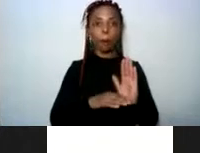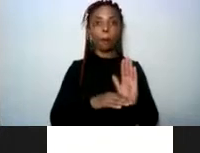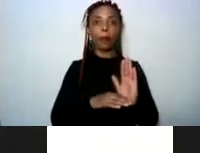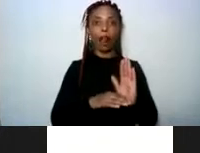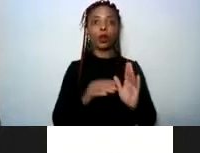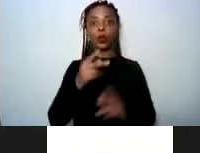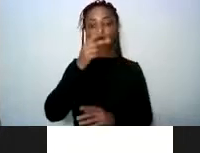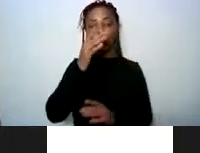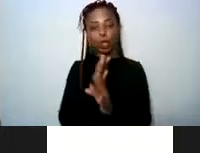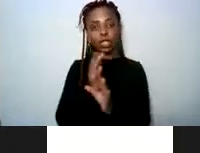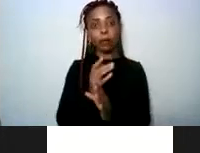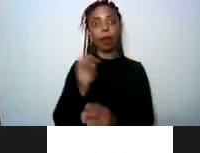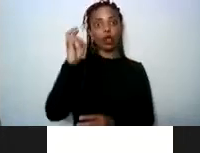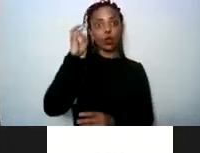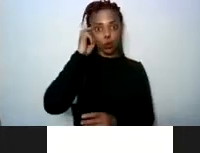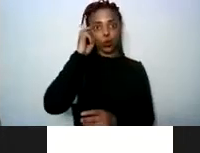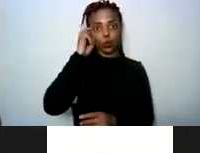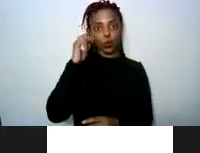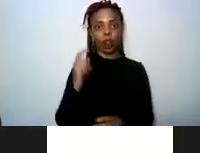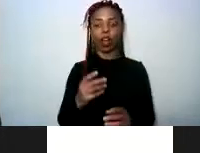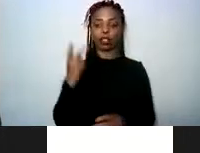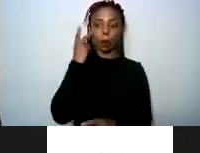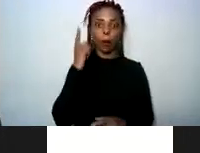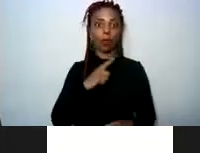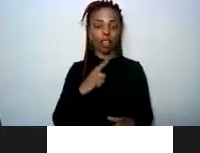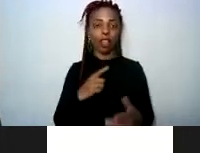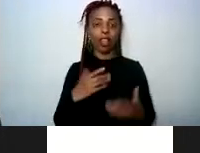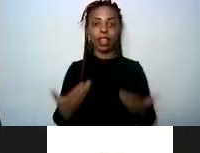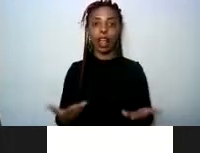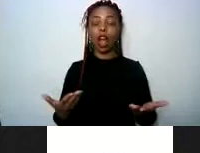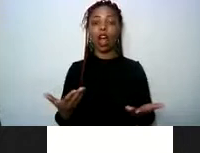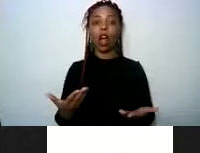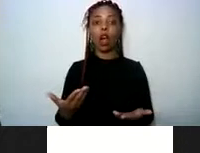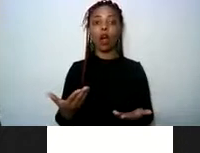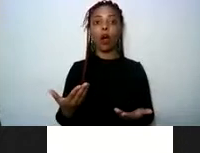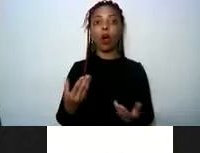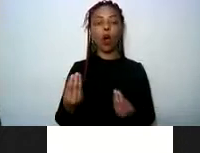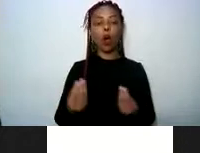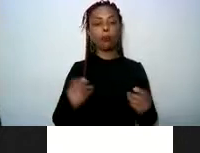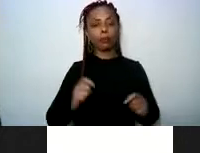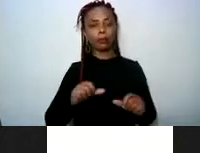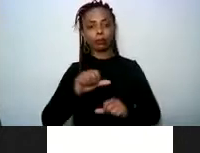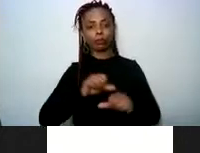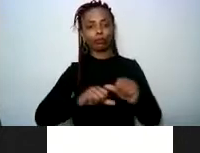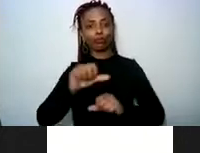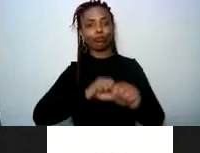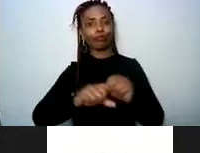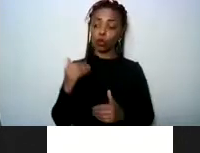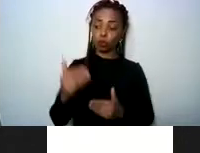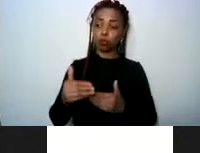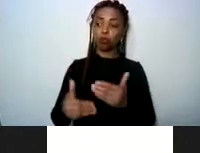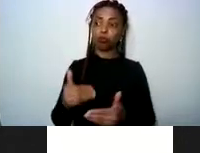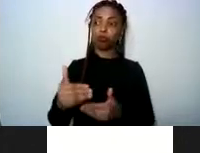percebe quanto as considerações de cada órgão são modificadas e podem ser modificadas a cada dia